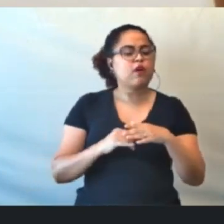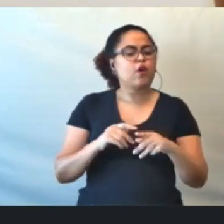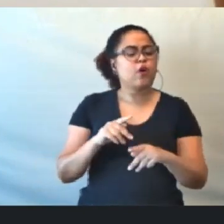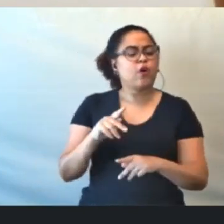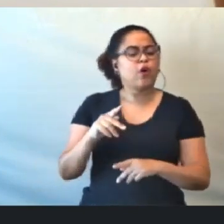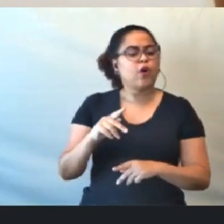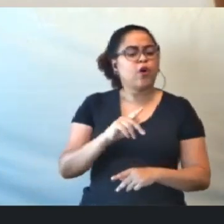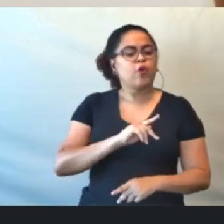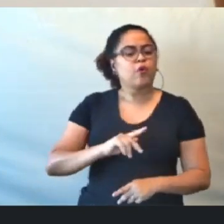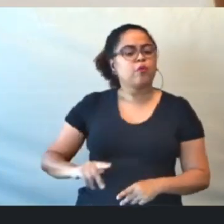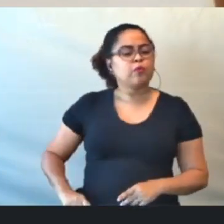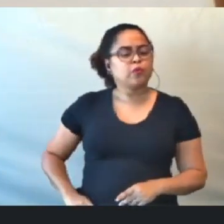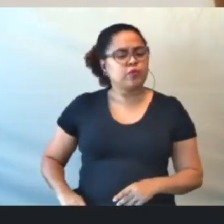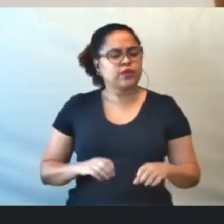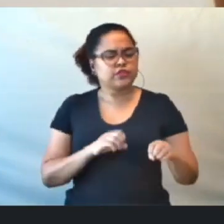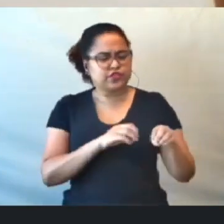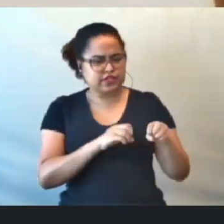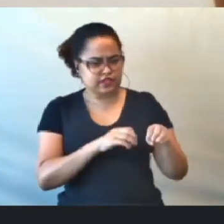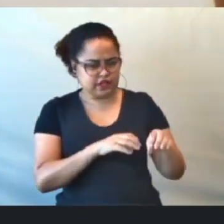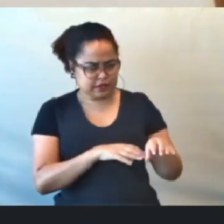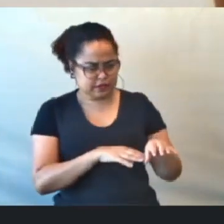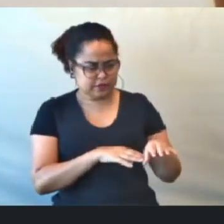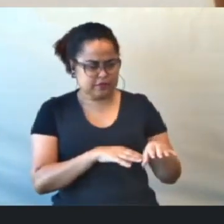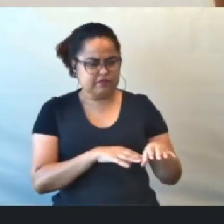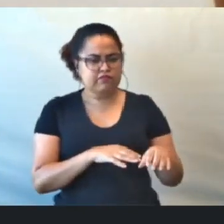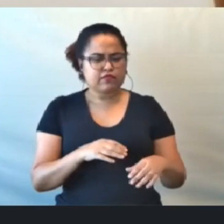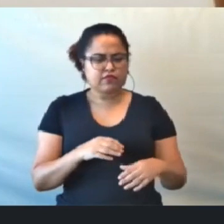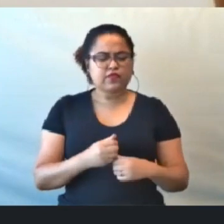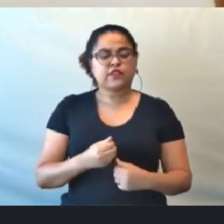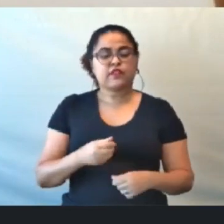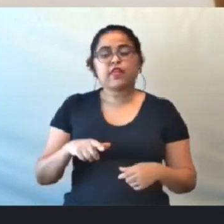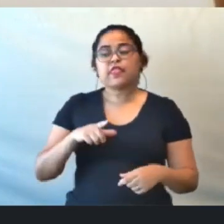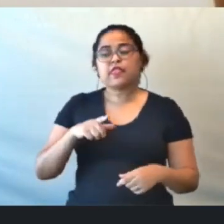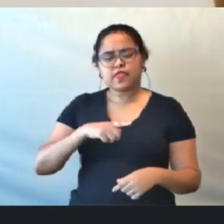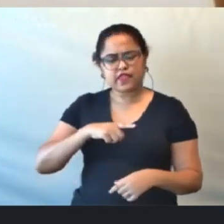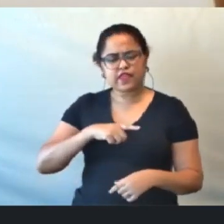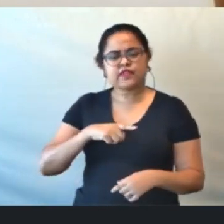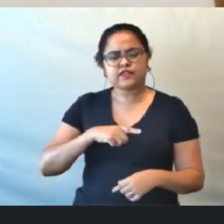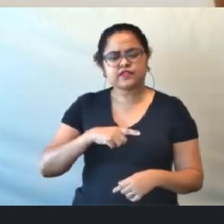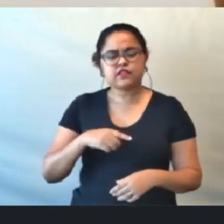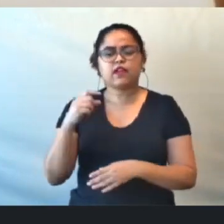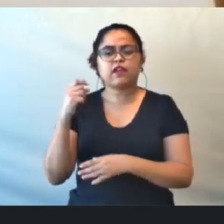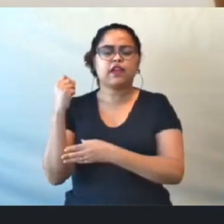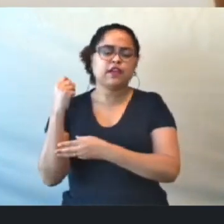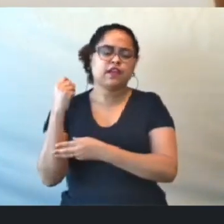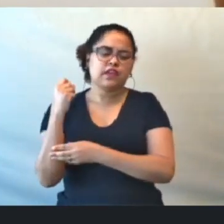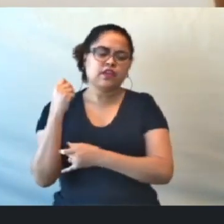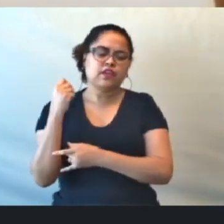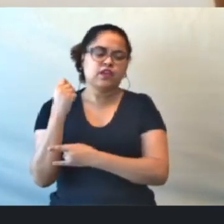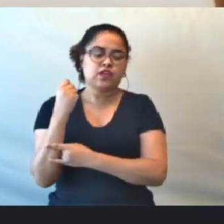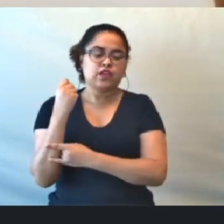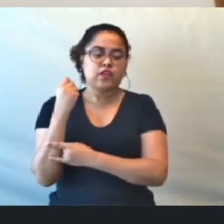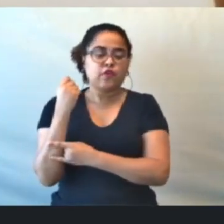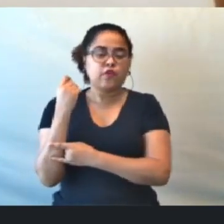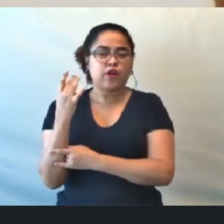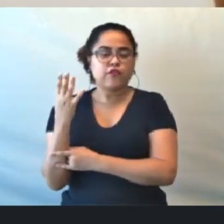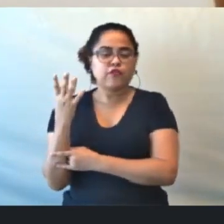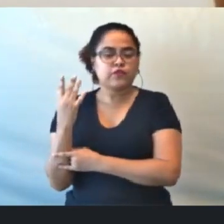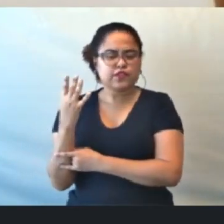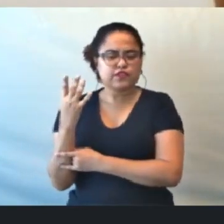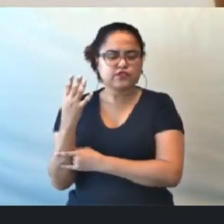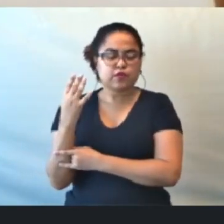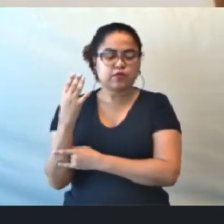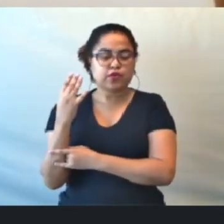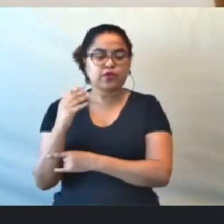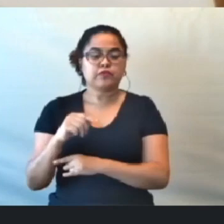apoio. Hoje, na UFMG, nós temos 5 fundações de apoio. Uma delas é a Fundação Cristiano Ottoni. Então,